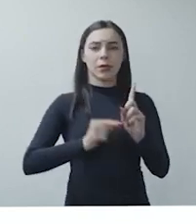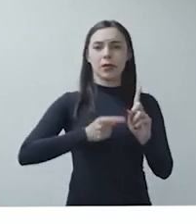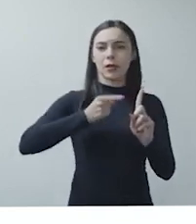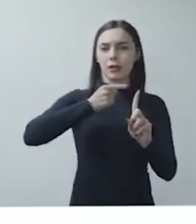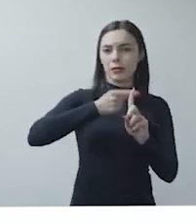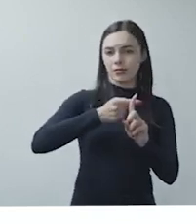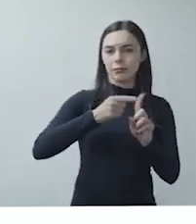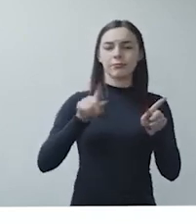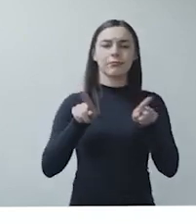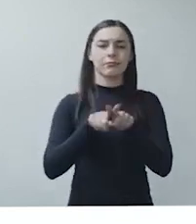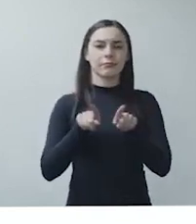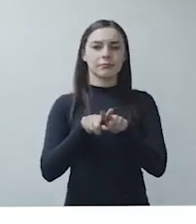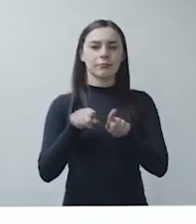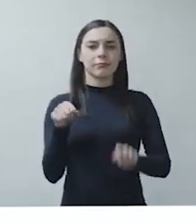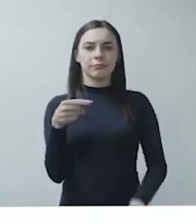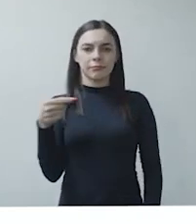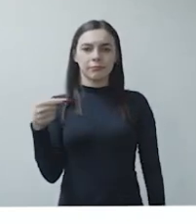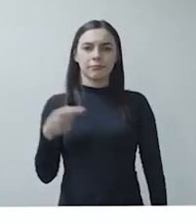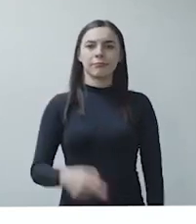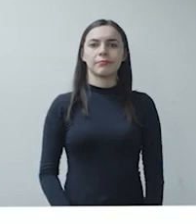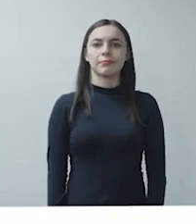e de subtração,